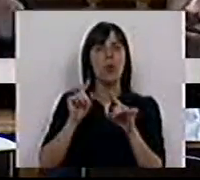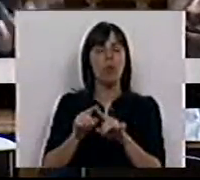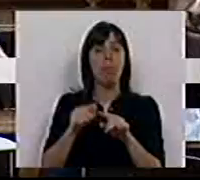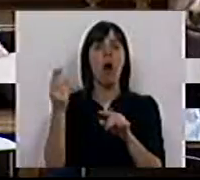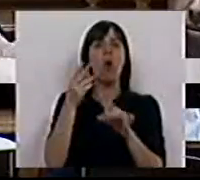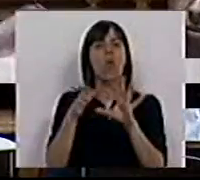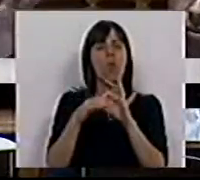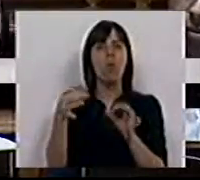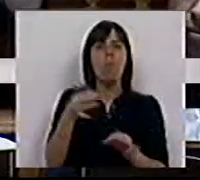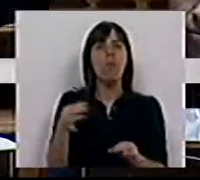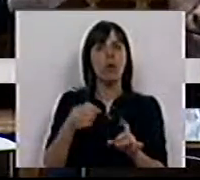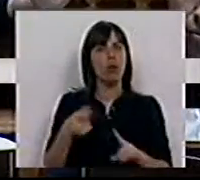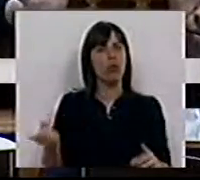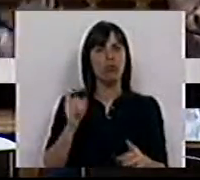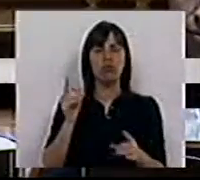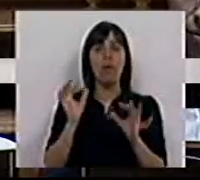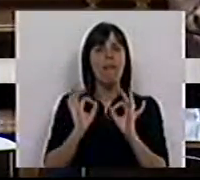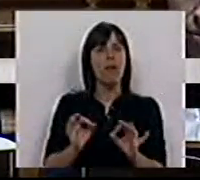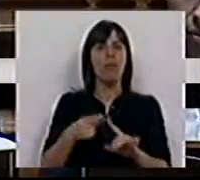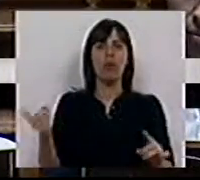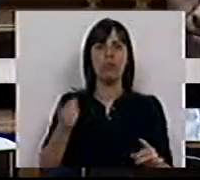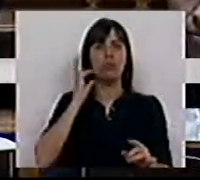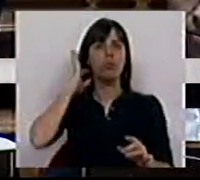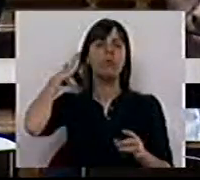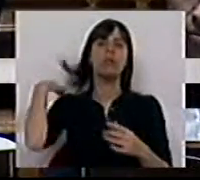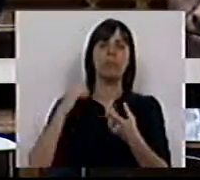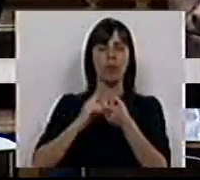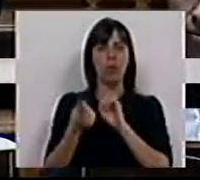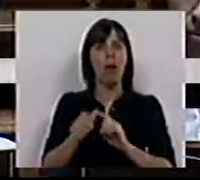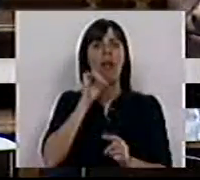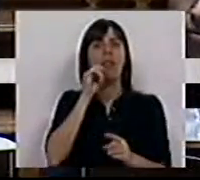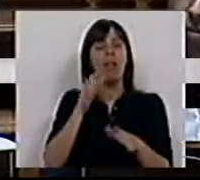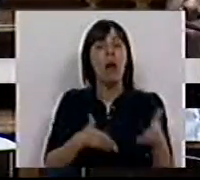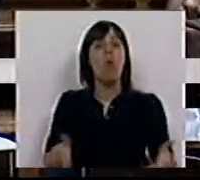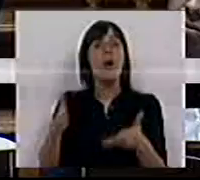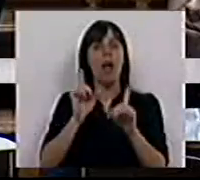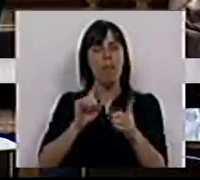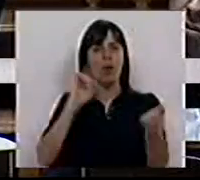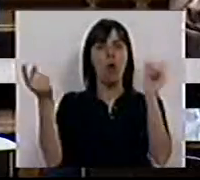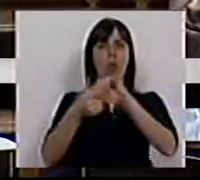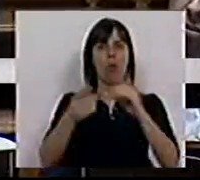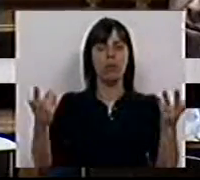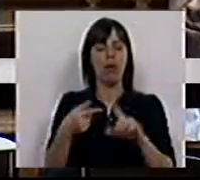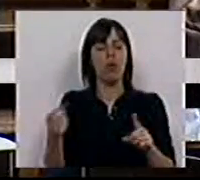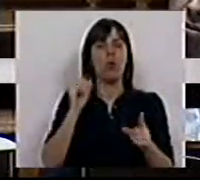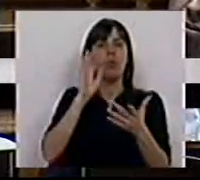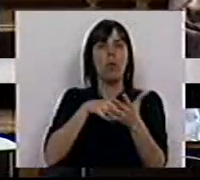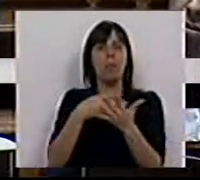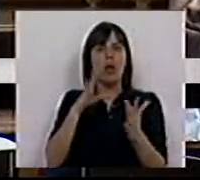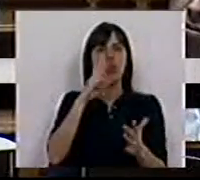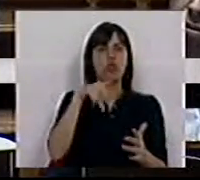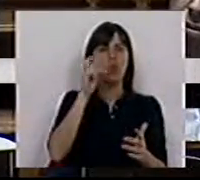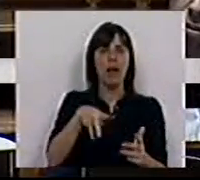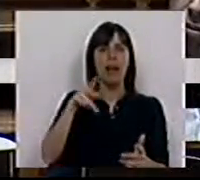e desta União Monetária não são os mais favoráveis, pelo contrário, é sempre na direção oposta. E não é plano Juncker ou